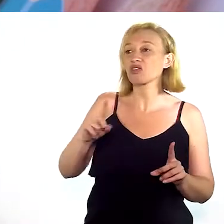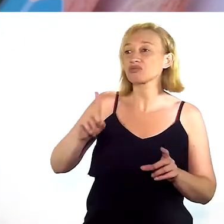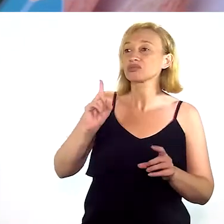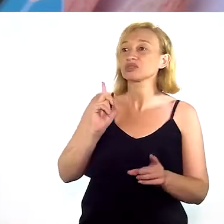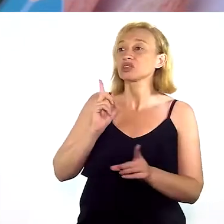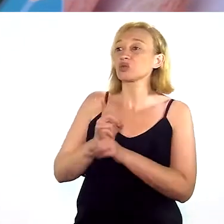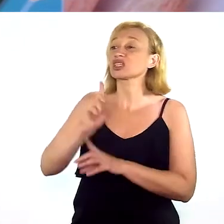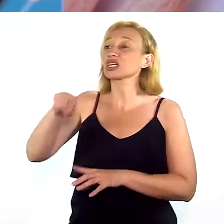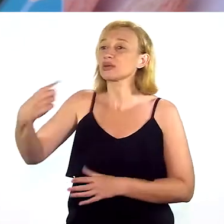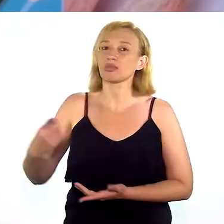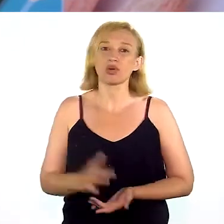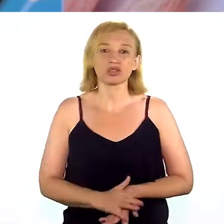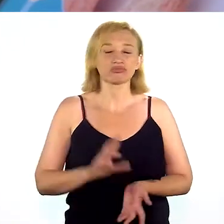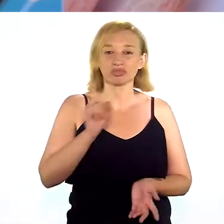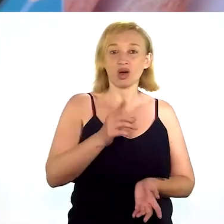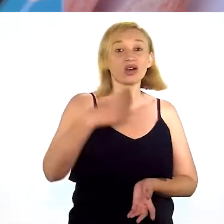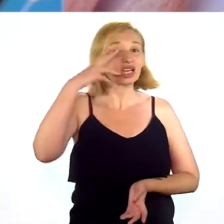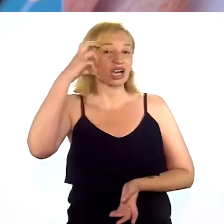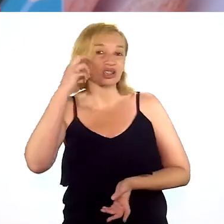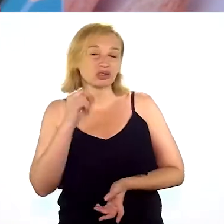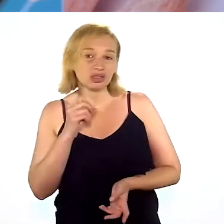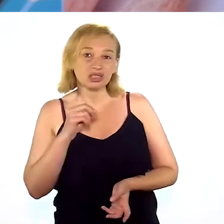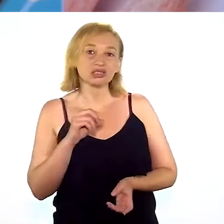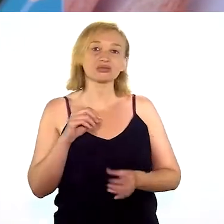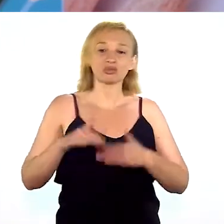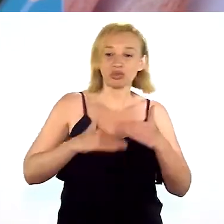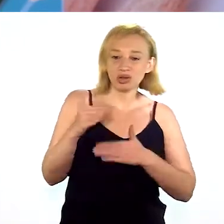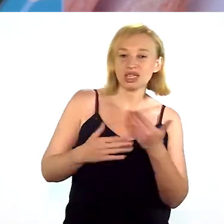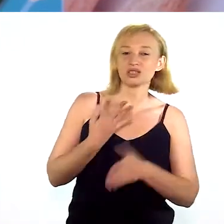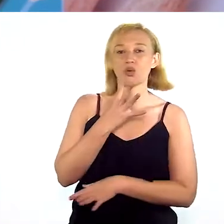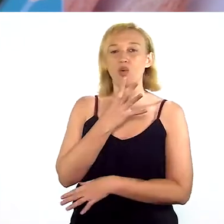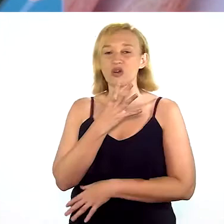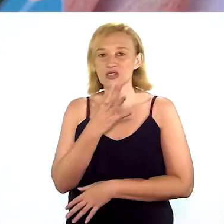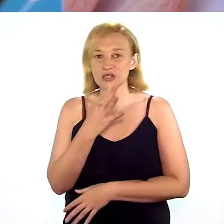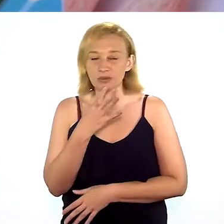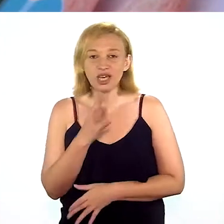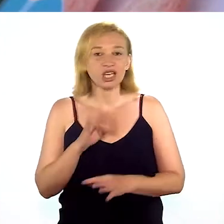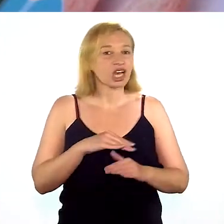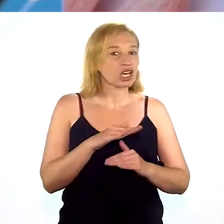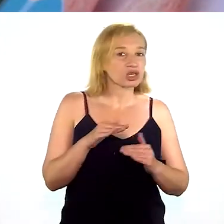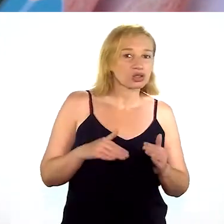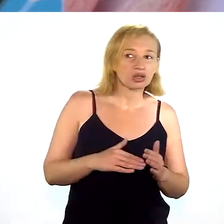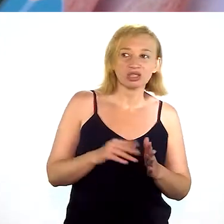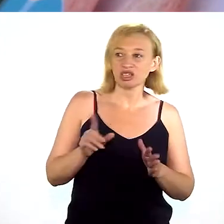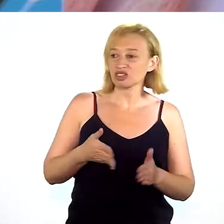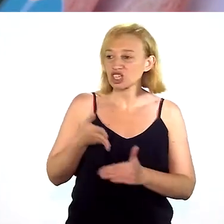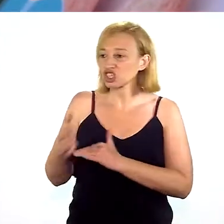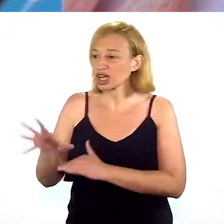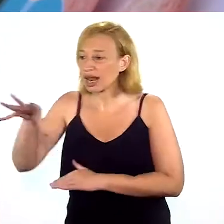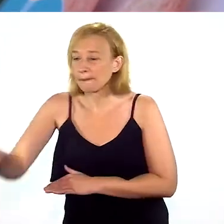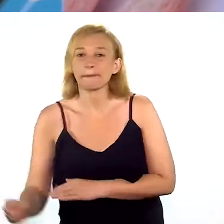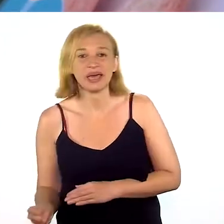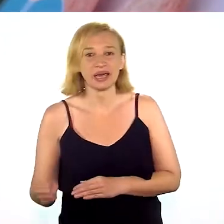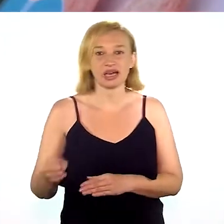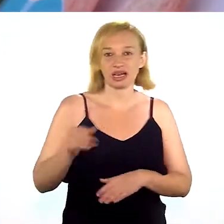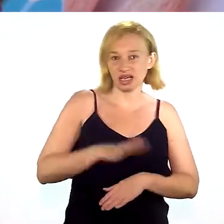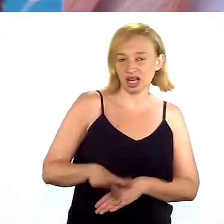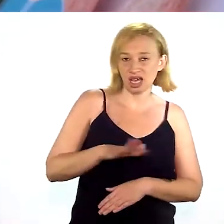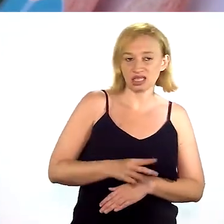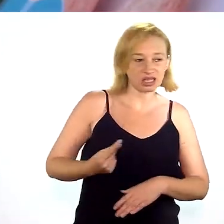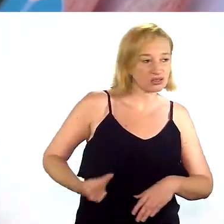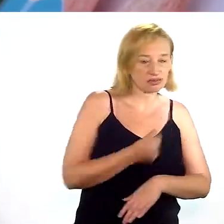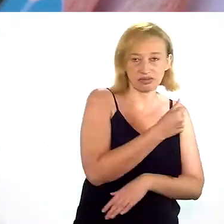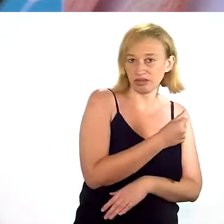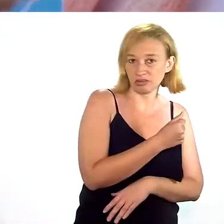ele é, eu vou descobrir depois. Não, na adoção tem um processo de conhecimento, né? Você não chega lá